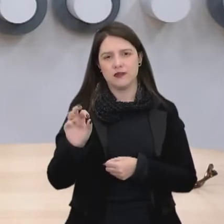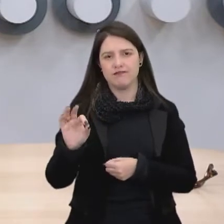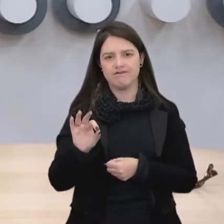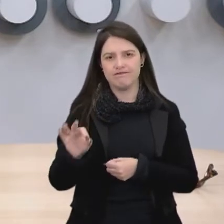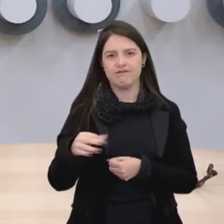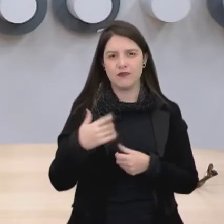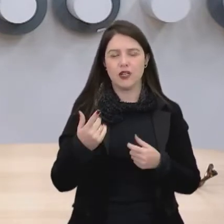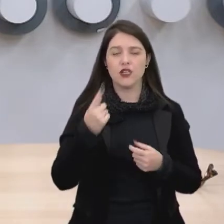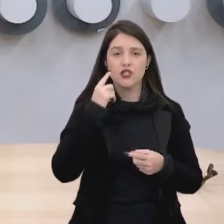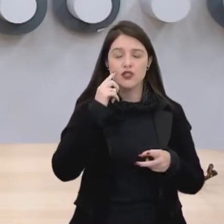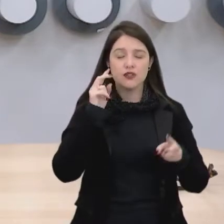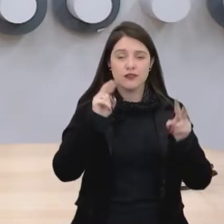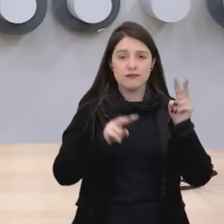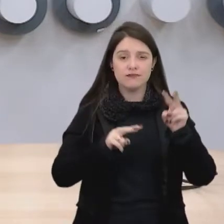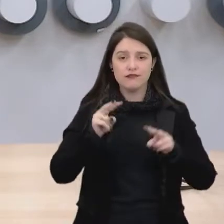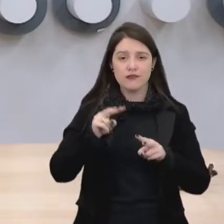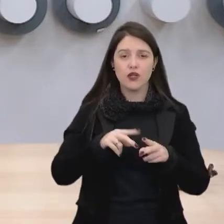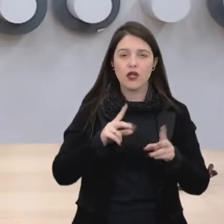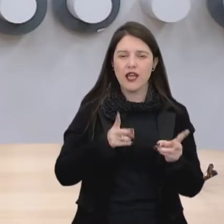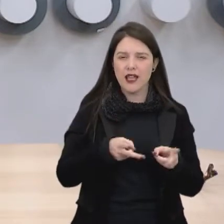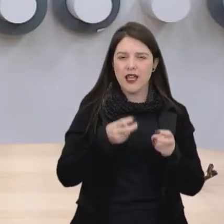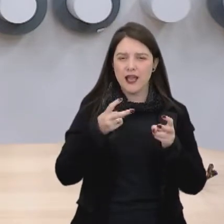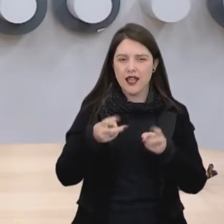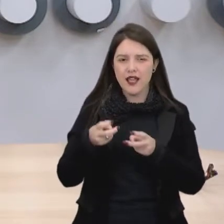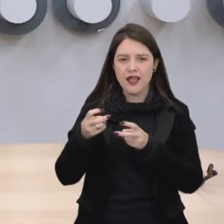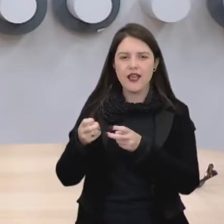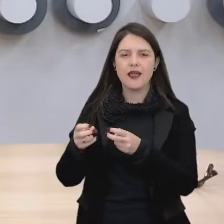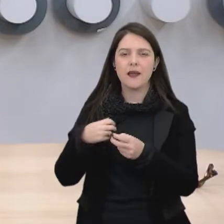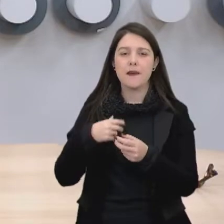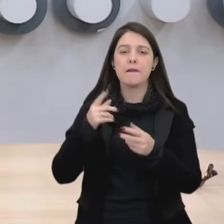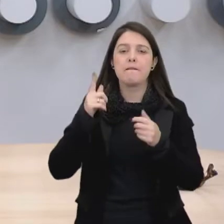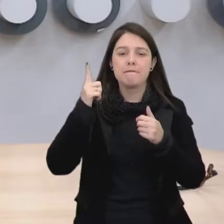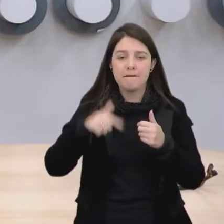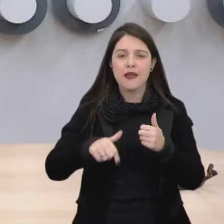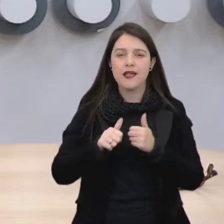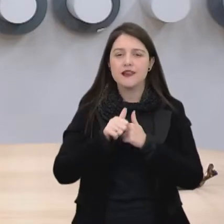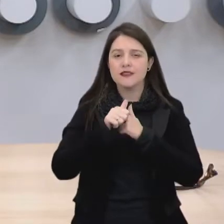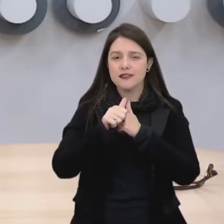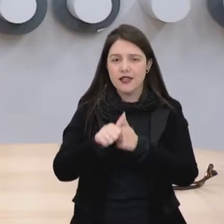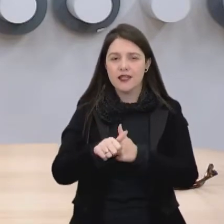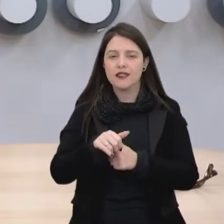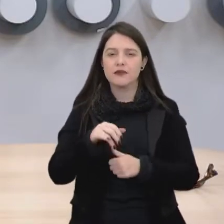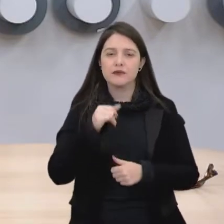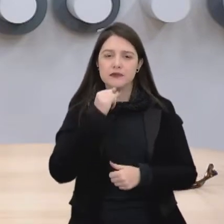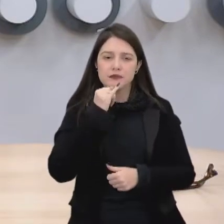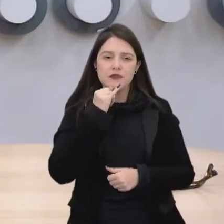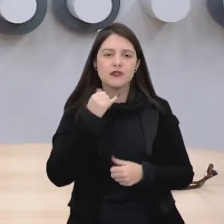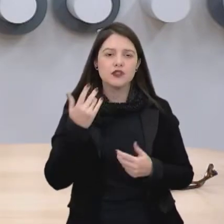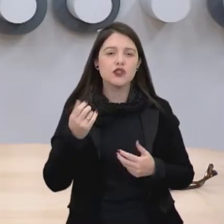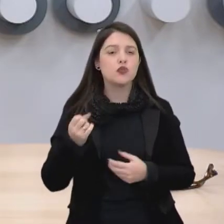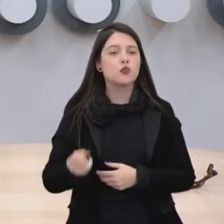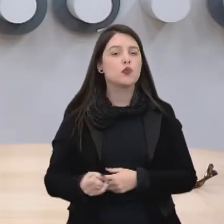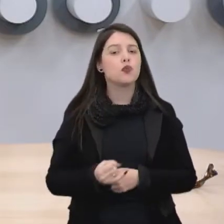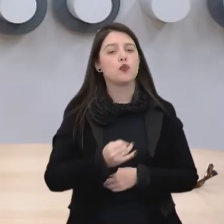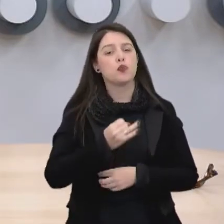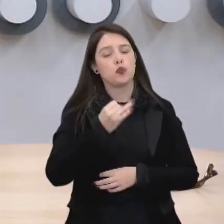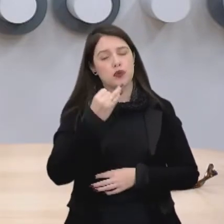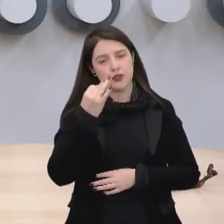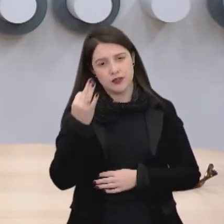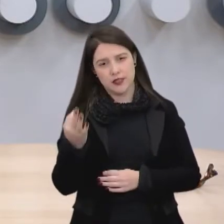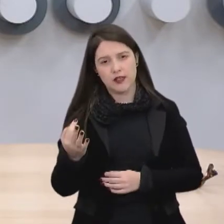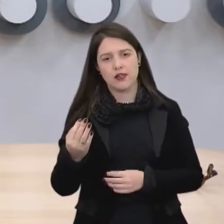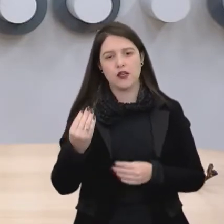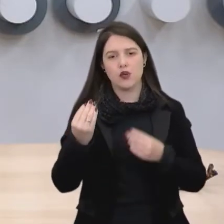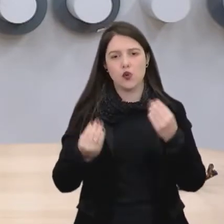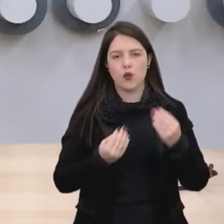aí, né, a discrepância aí de renda, né, entre os que mais recebem e os que menos recebem, tanto em quantidade, né,